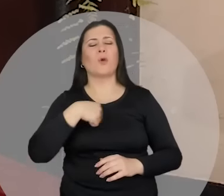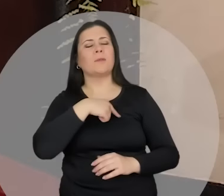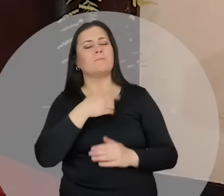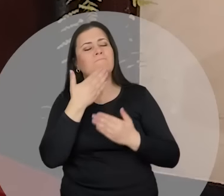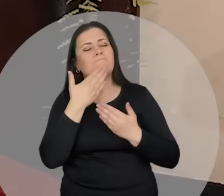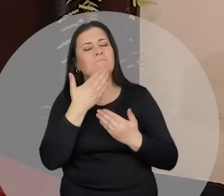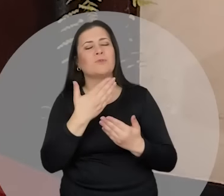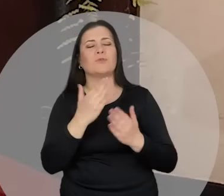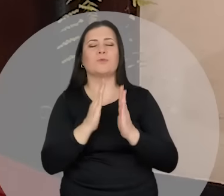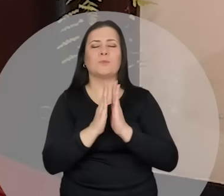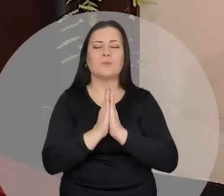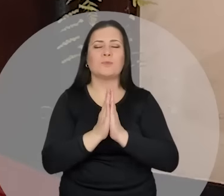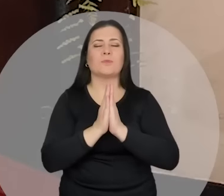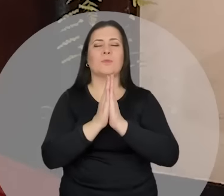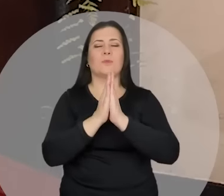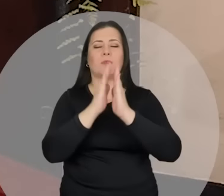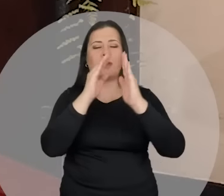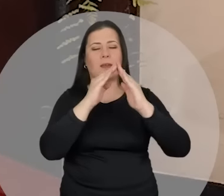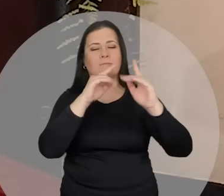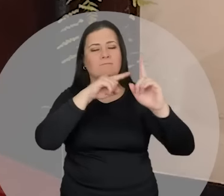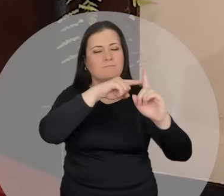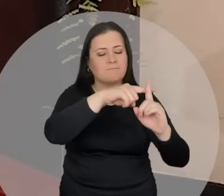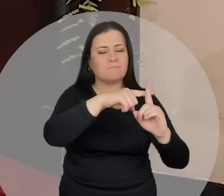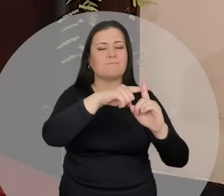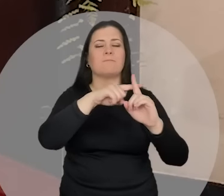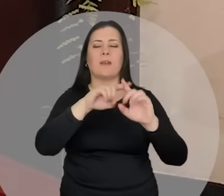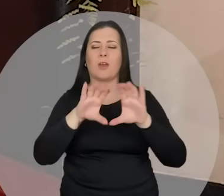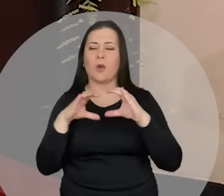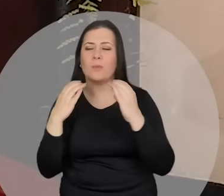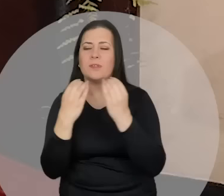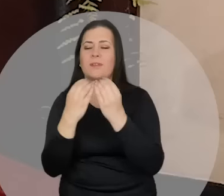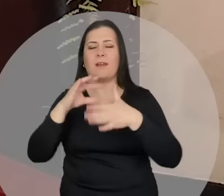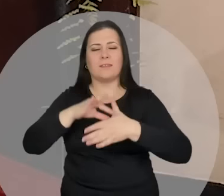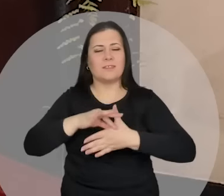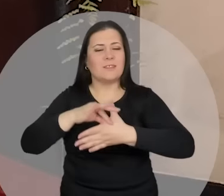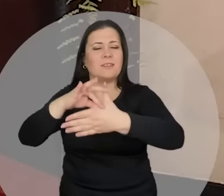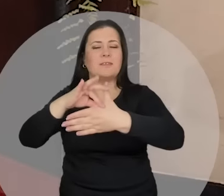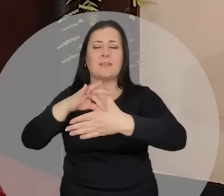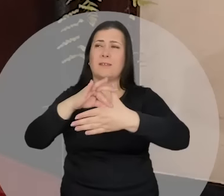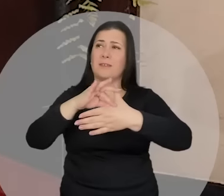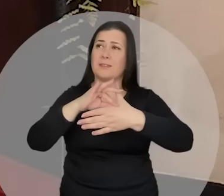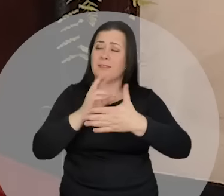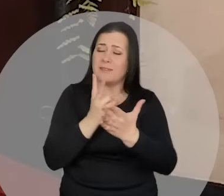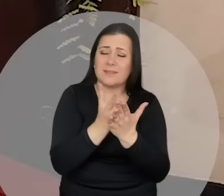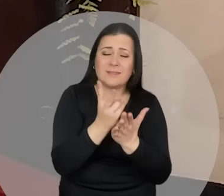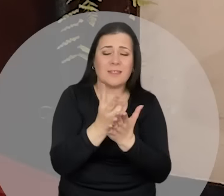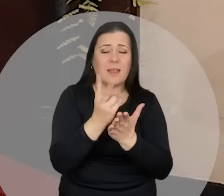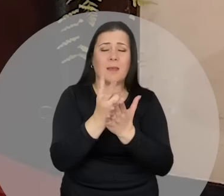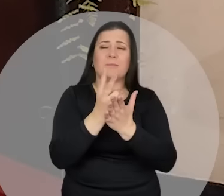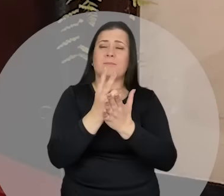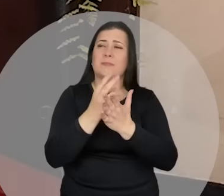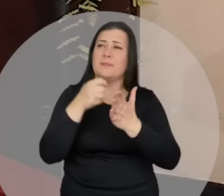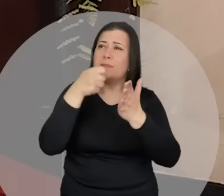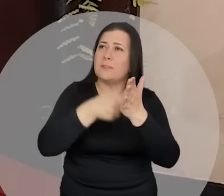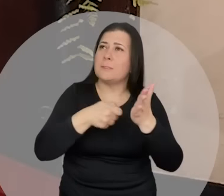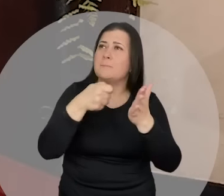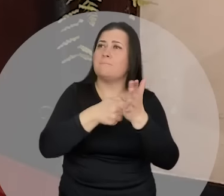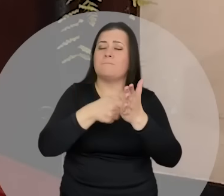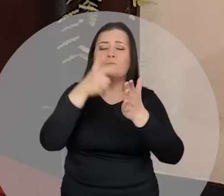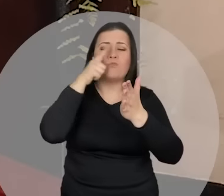Igreja, paróquias, comunidades e lideranças para que sempre busquem incluir